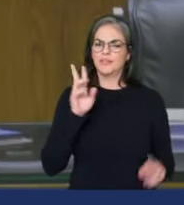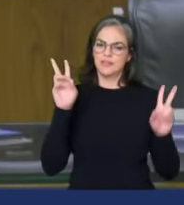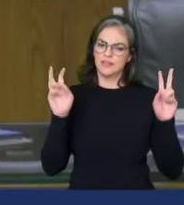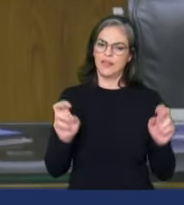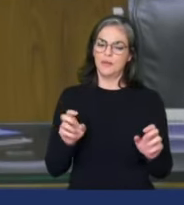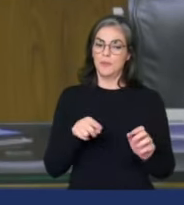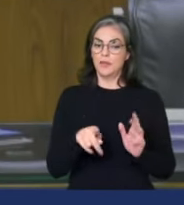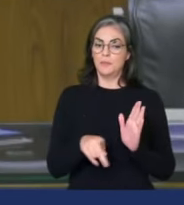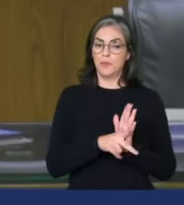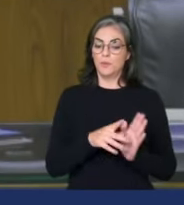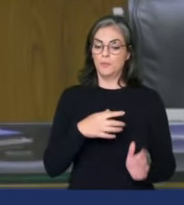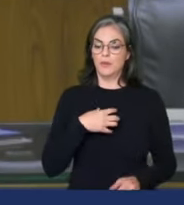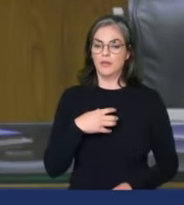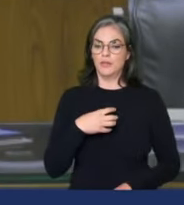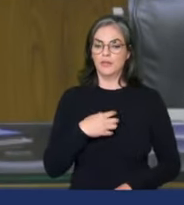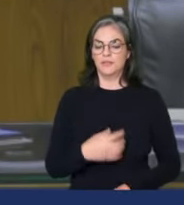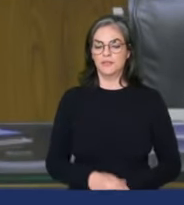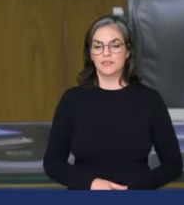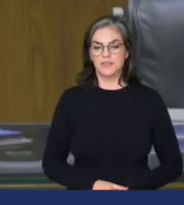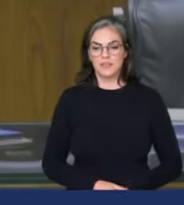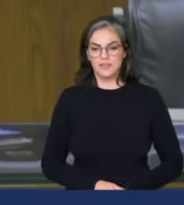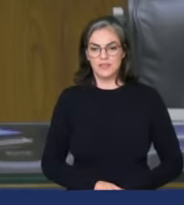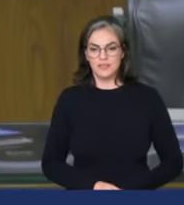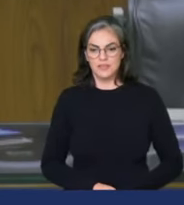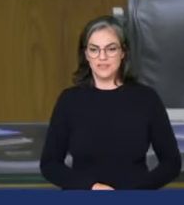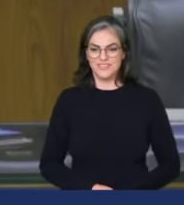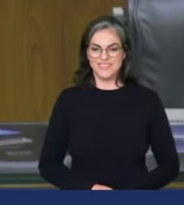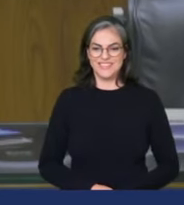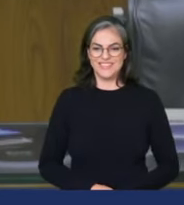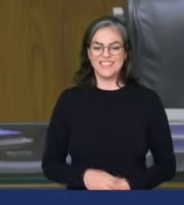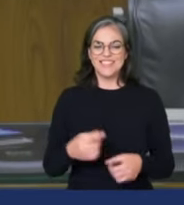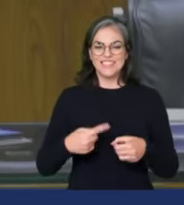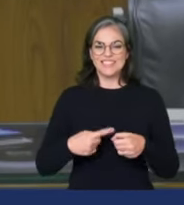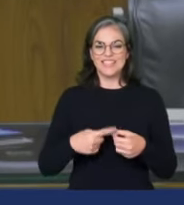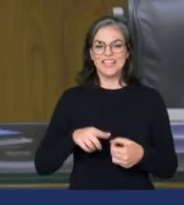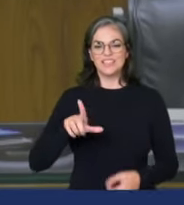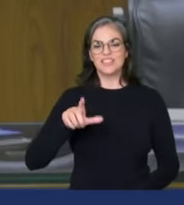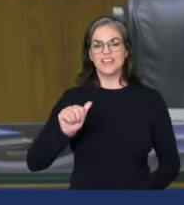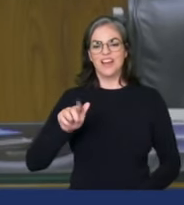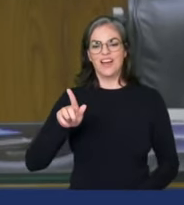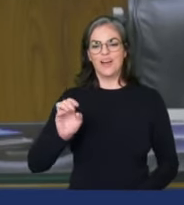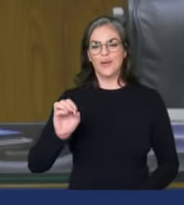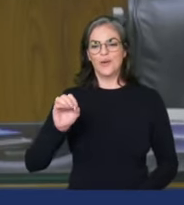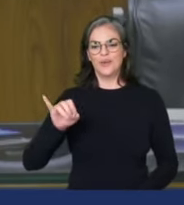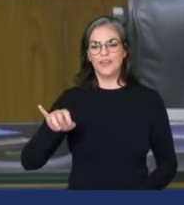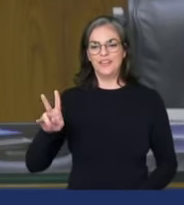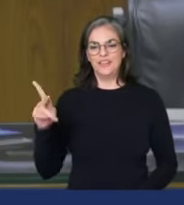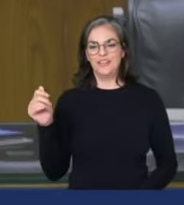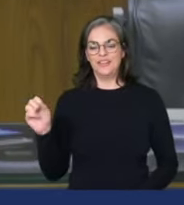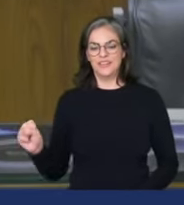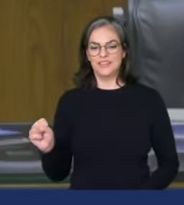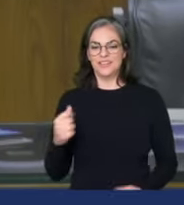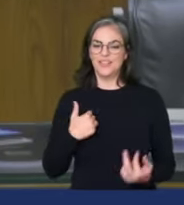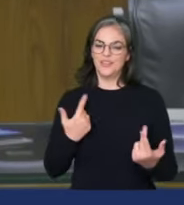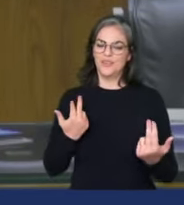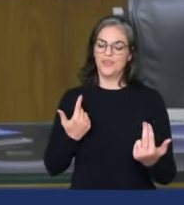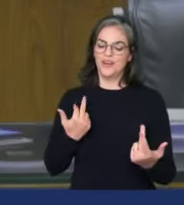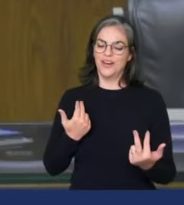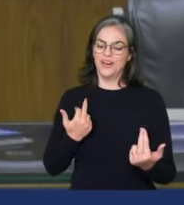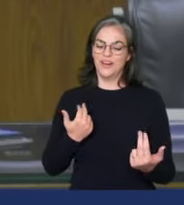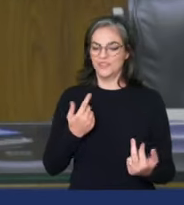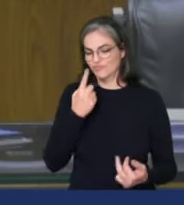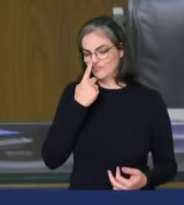é um catingueiro lá da nossa querida Lagoinhas, como eu sou catingueiro de Feira de Santana, e